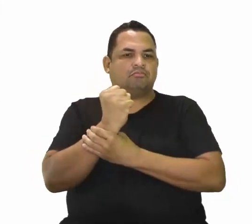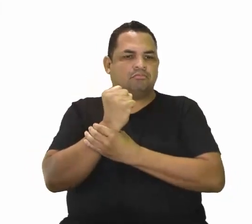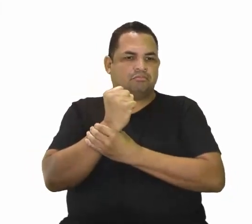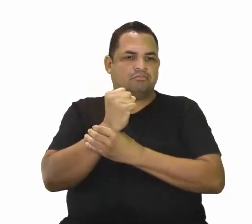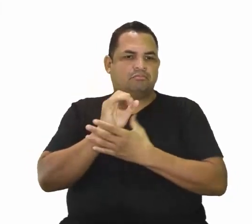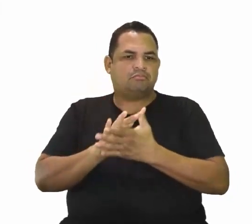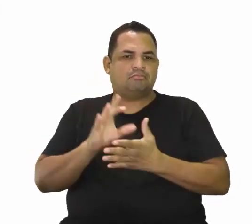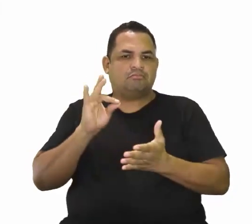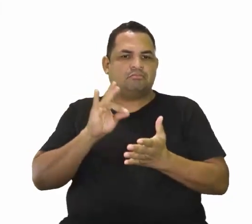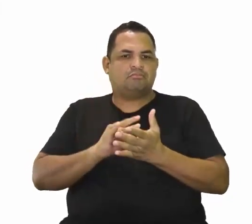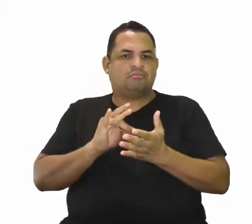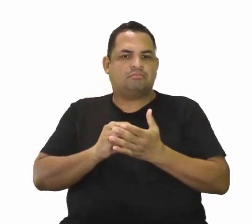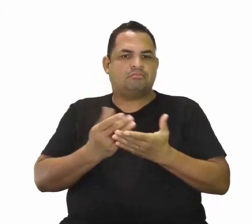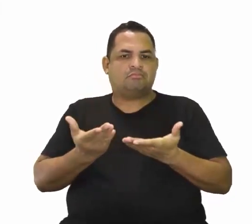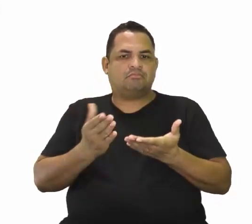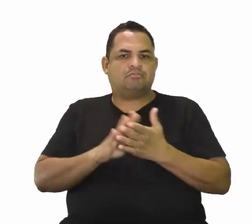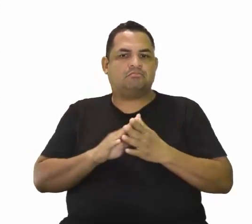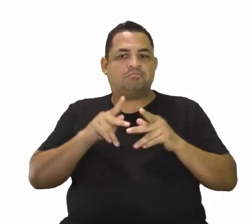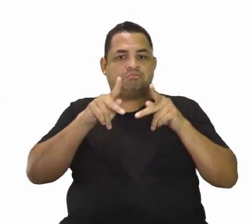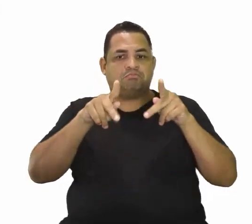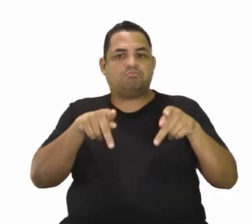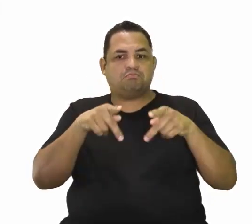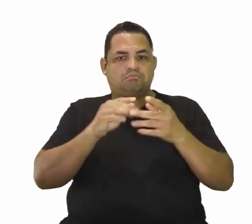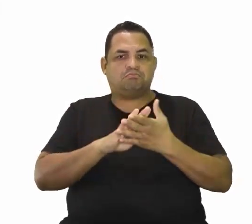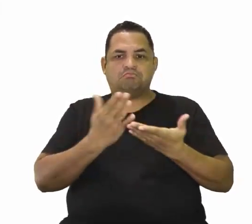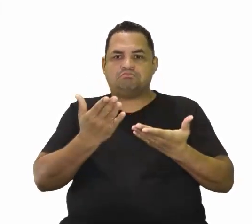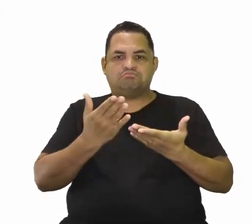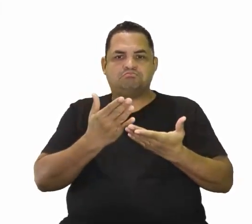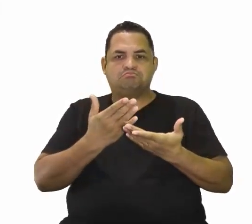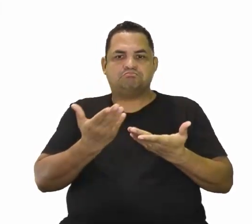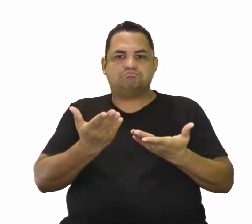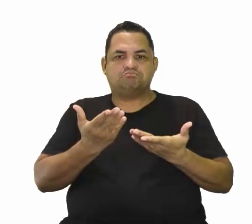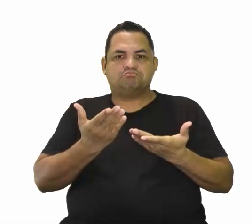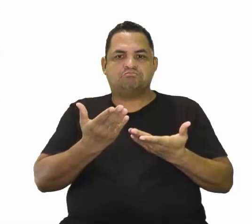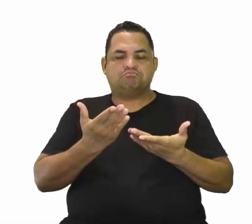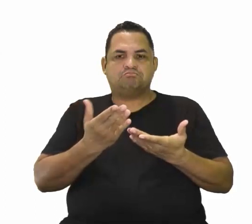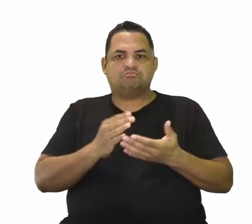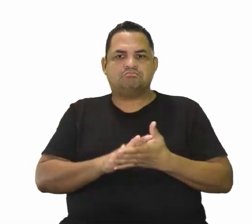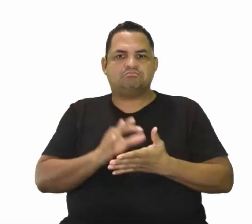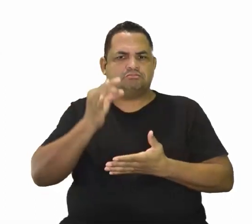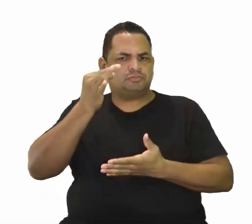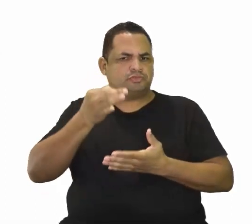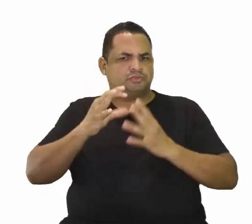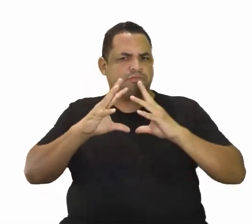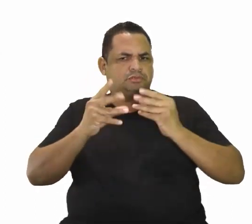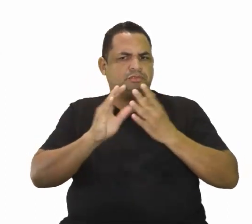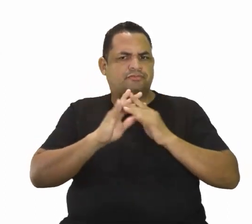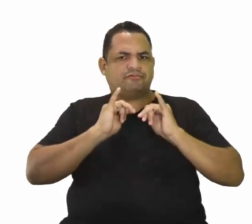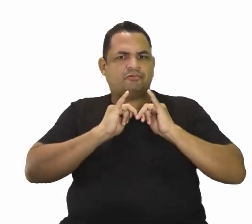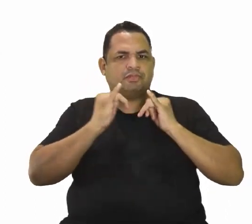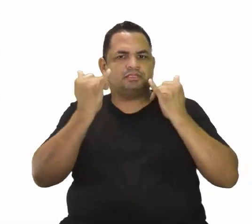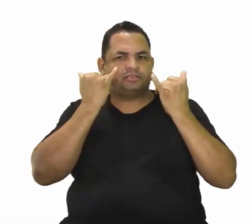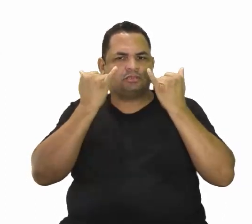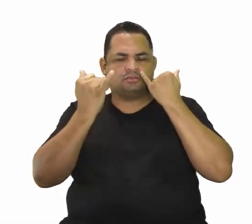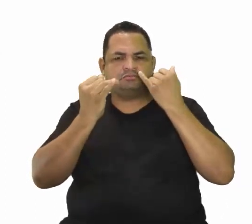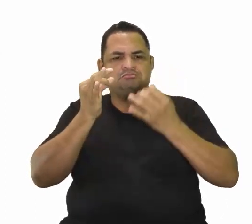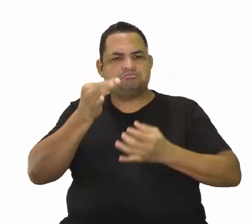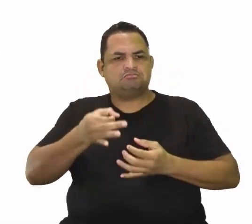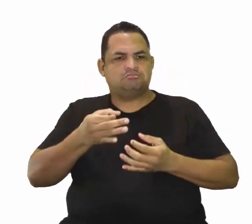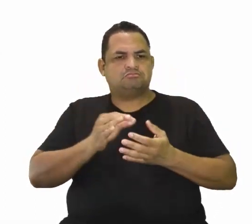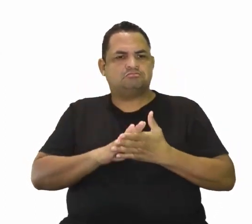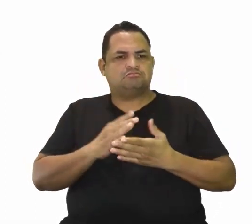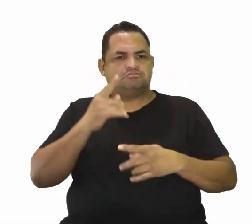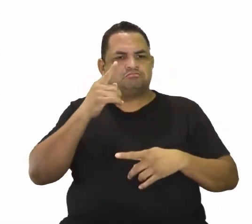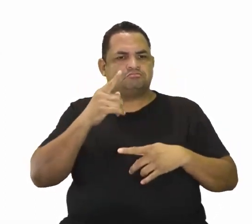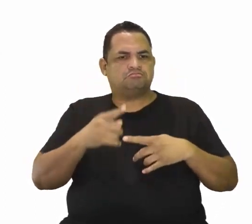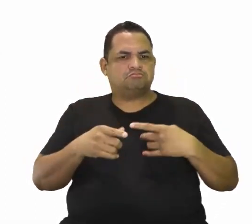garantir que a verdade chegasse ao povo sem distorções. Letra B, coibir qualquer tipo